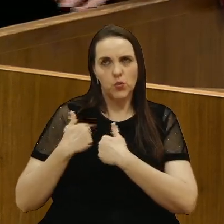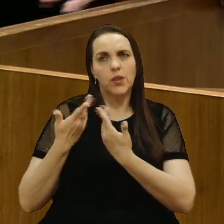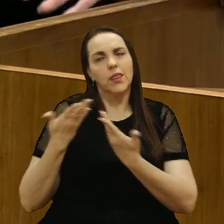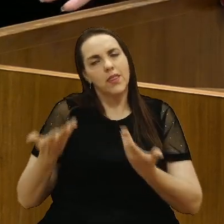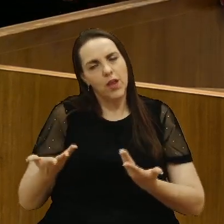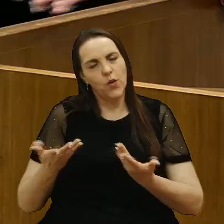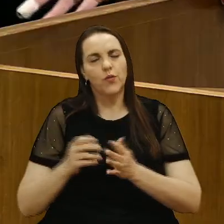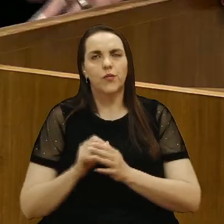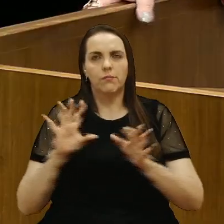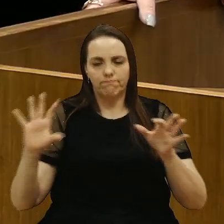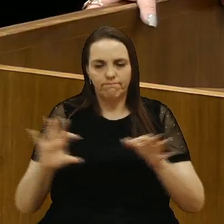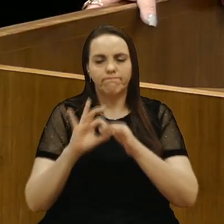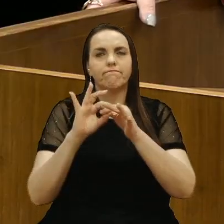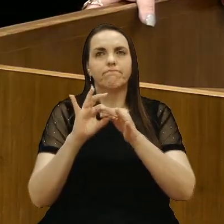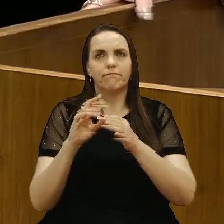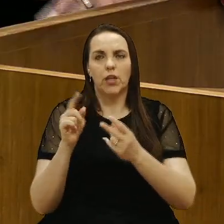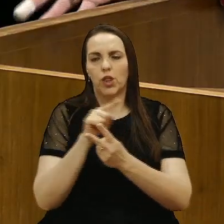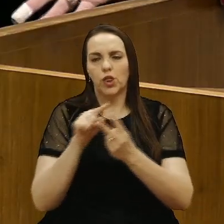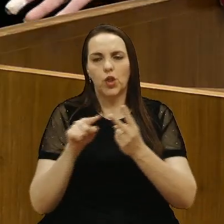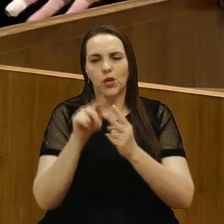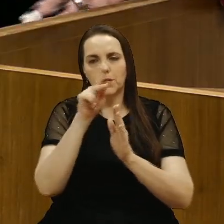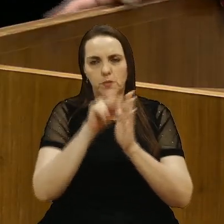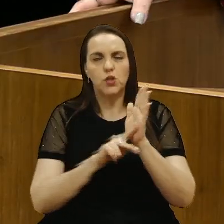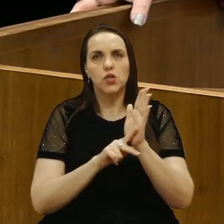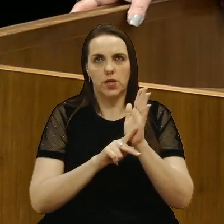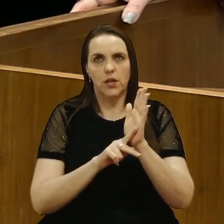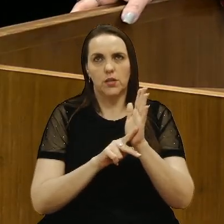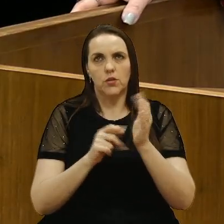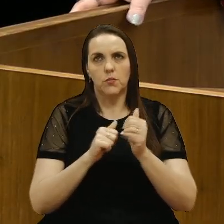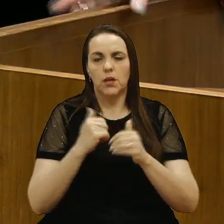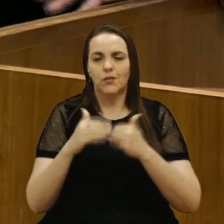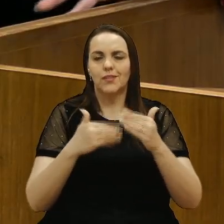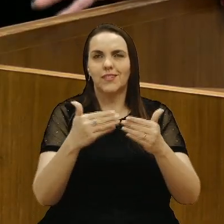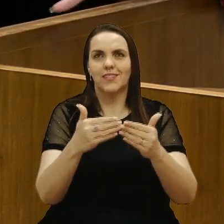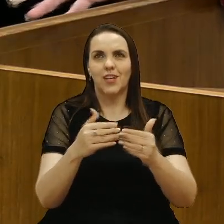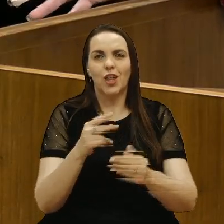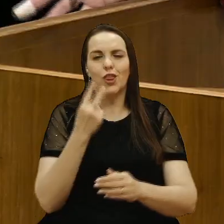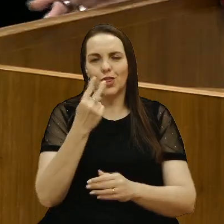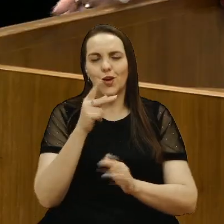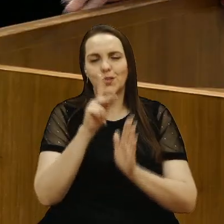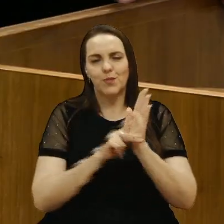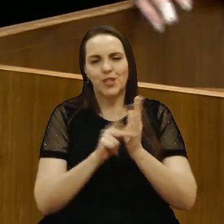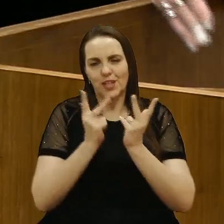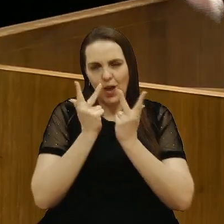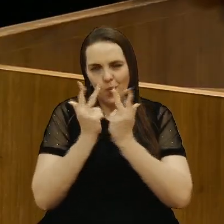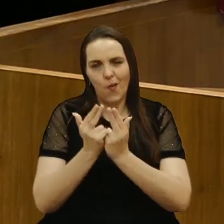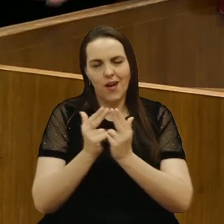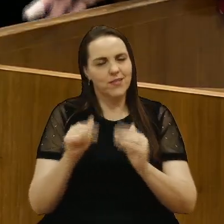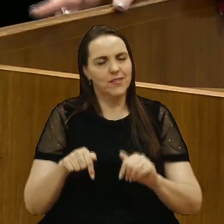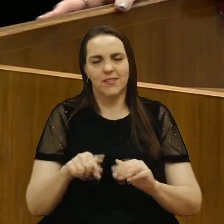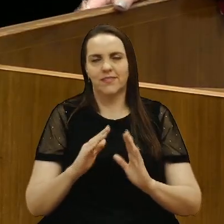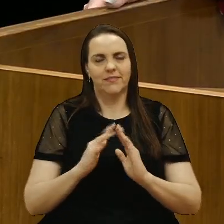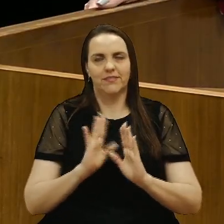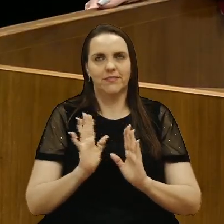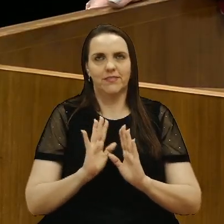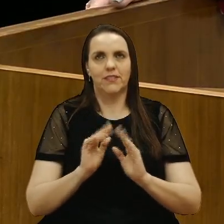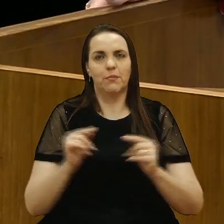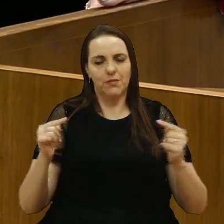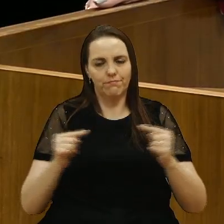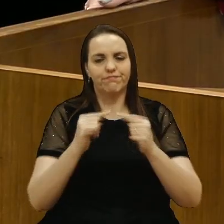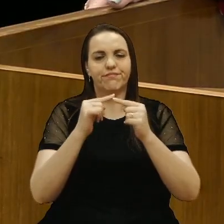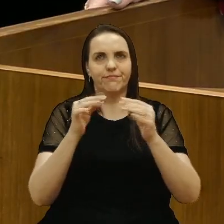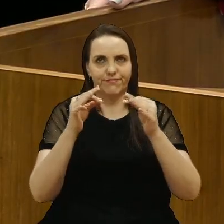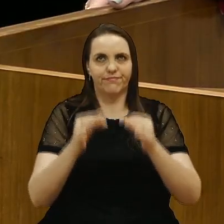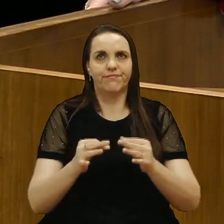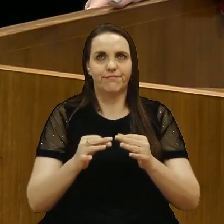forma, unificar esses dois projetos, porque não tramitam dois projetos iguais na casa, mas vai ao encontro